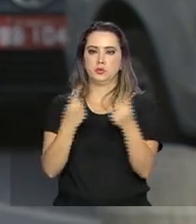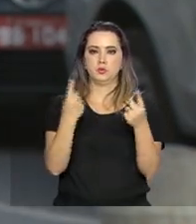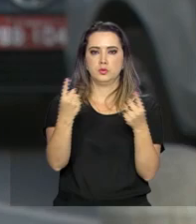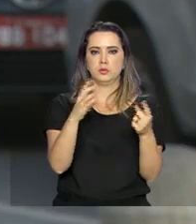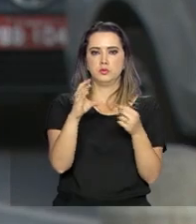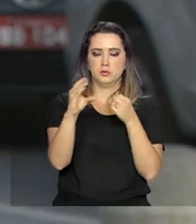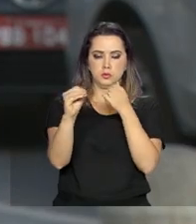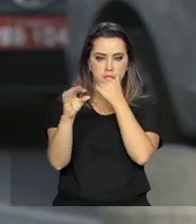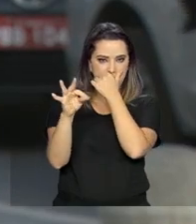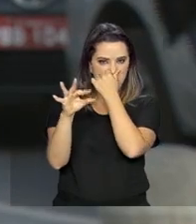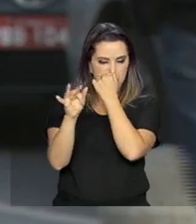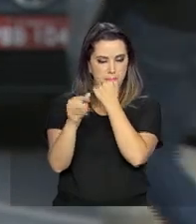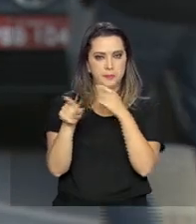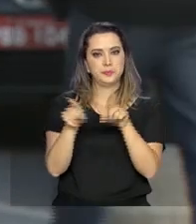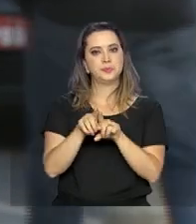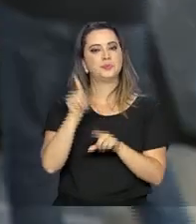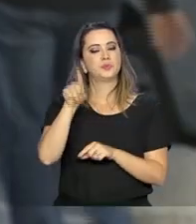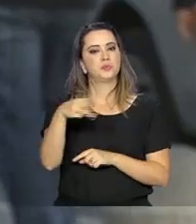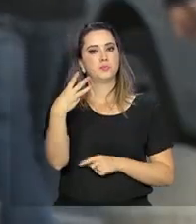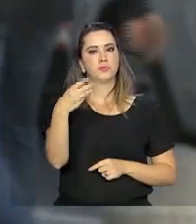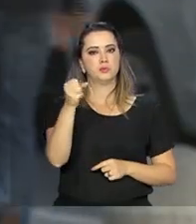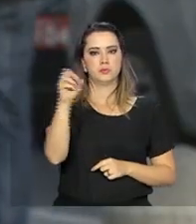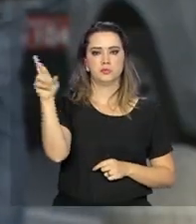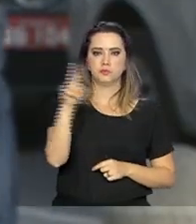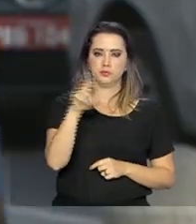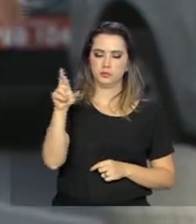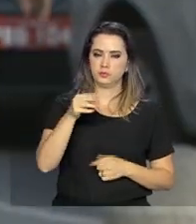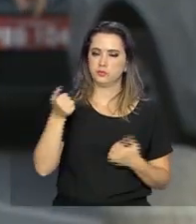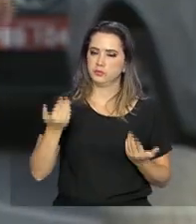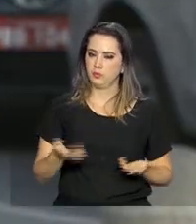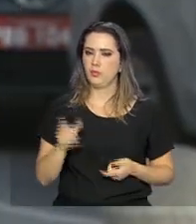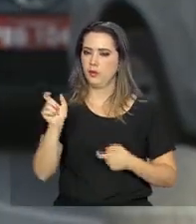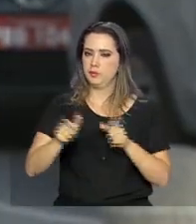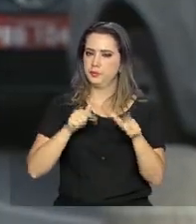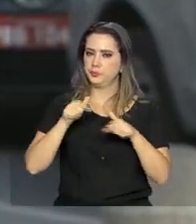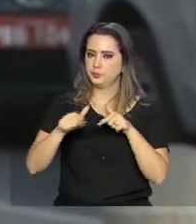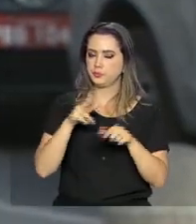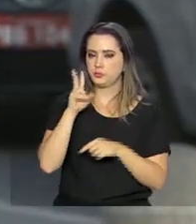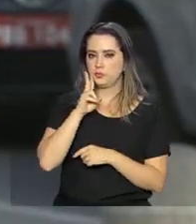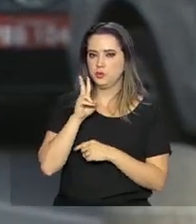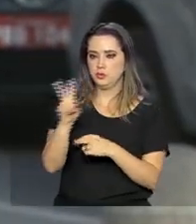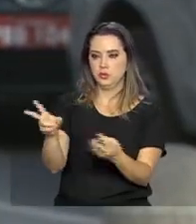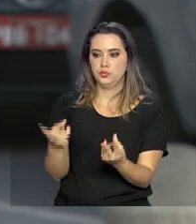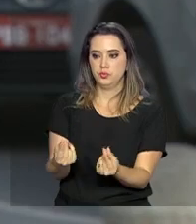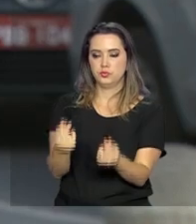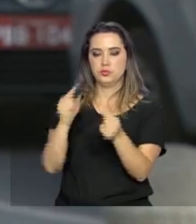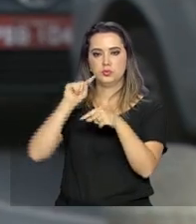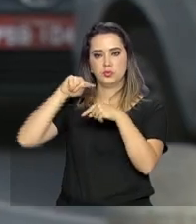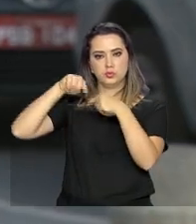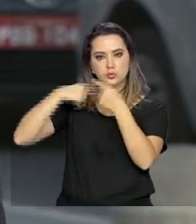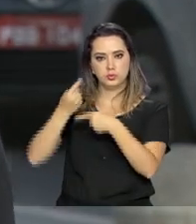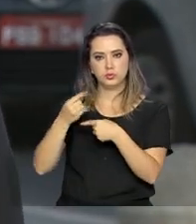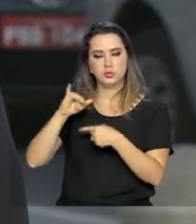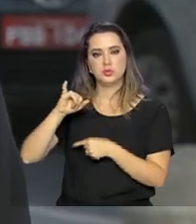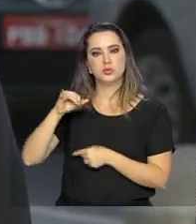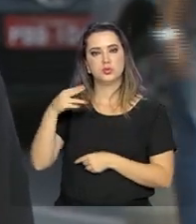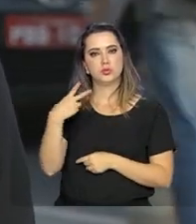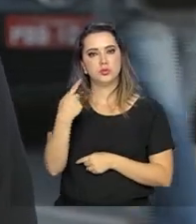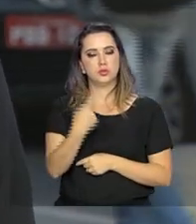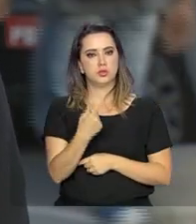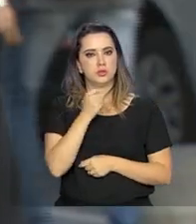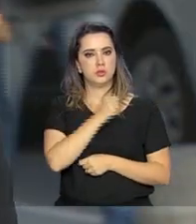contas contempladas é de 38 reais os trabalhadores poderão consultar o crédito a partir do próximo dia 31 de agosto